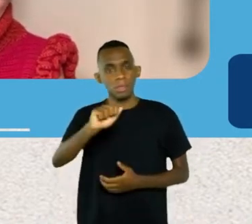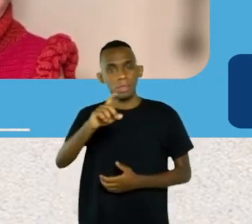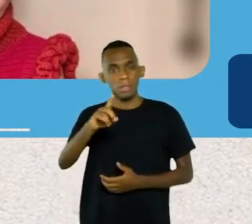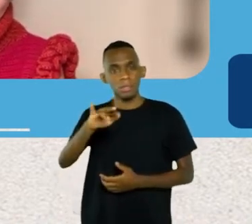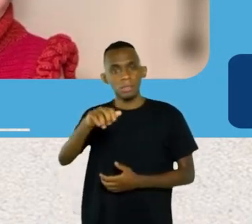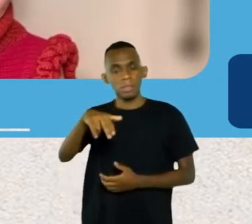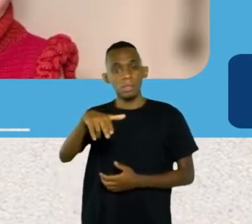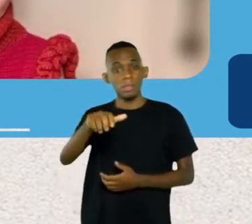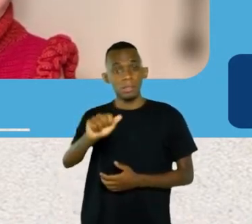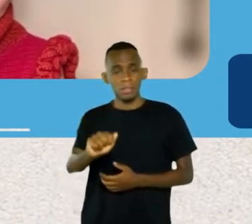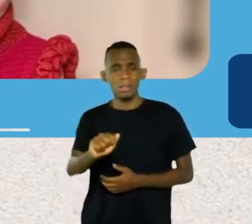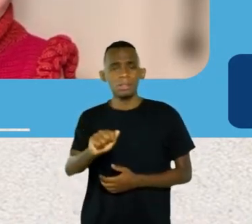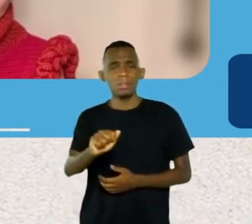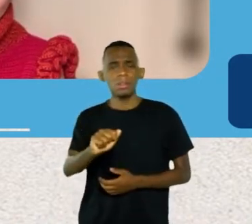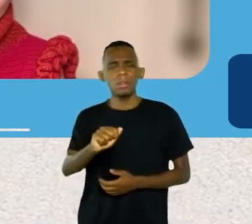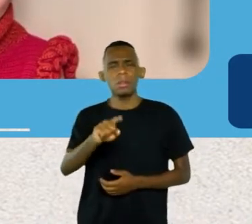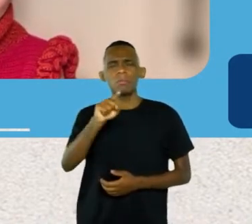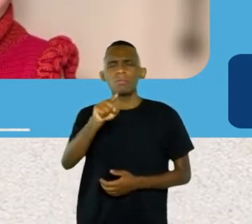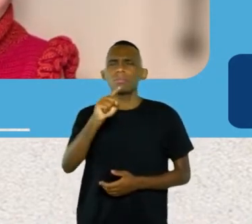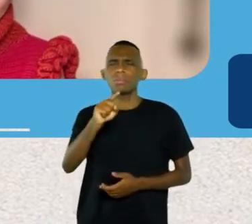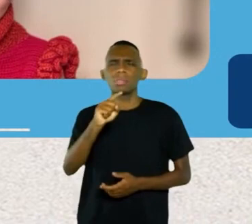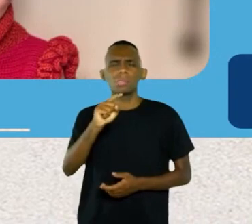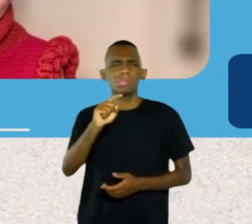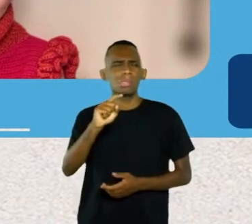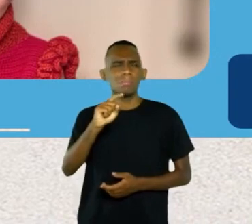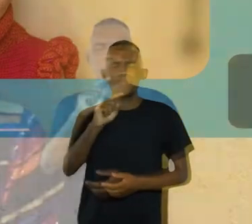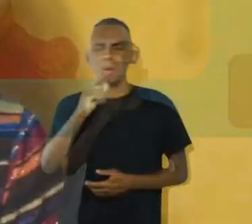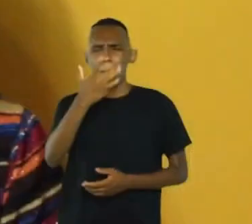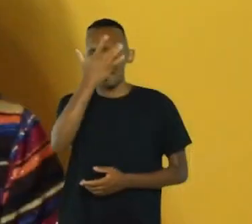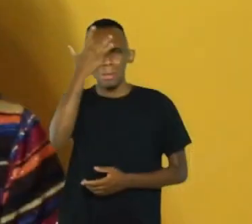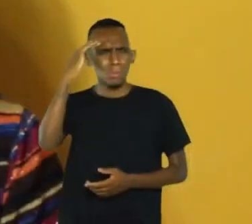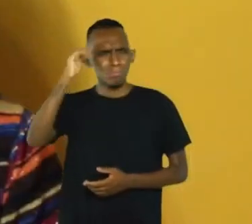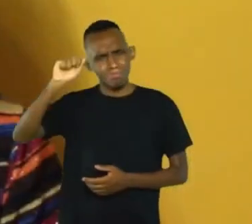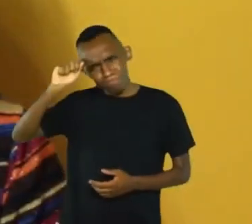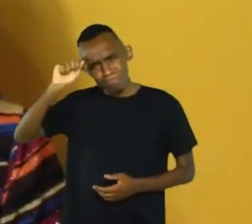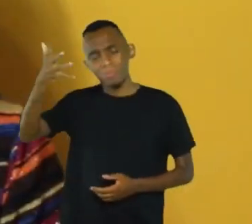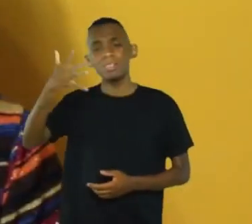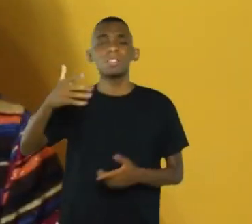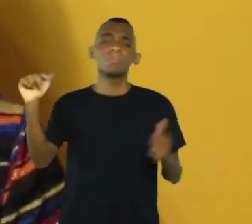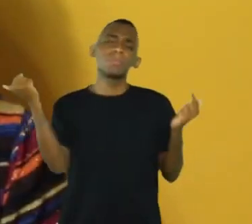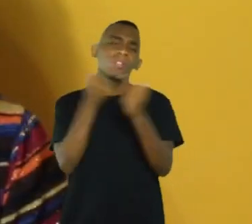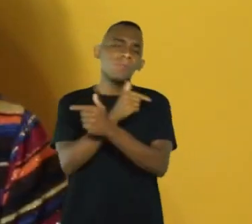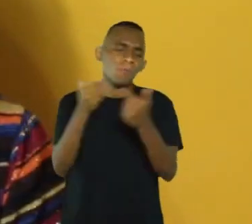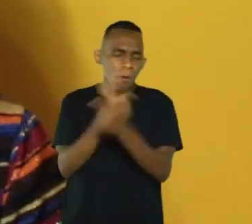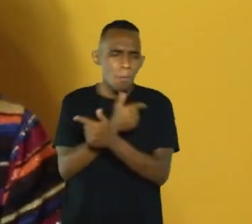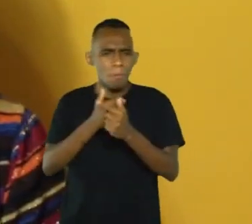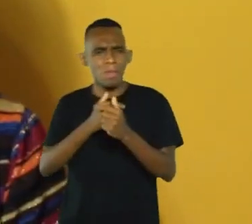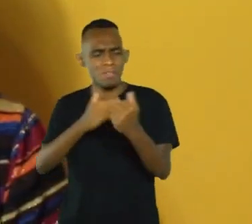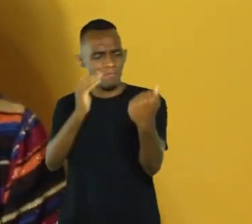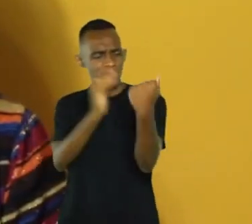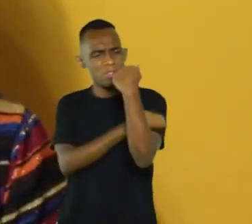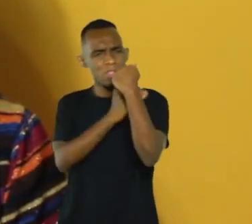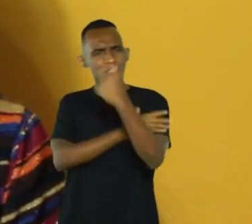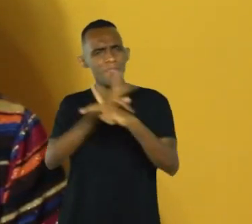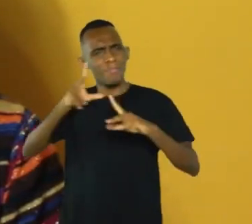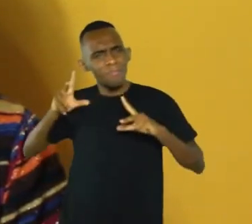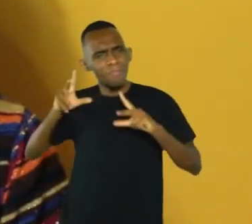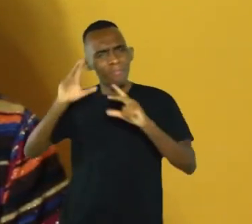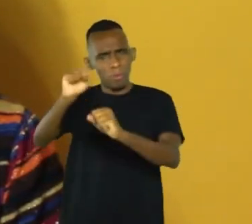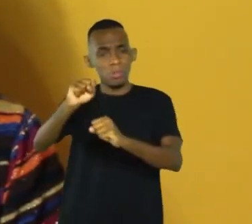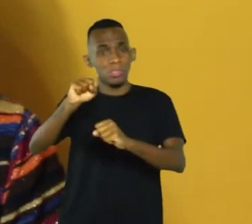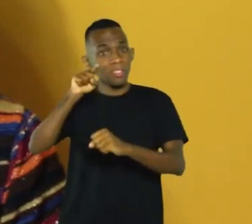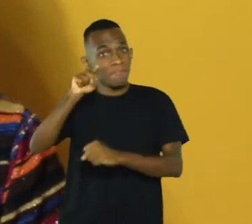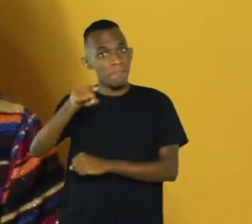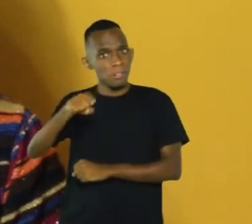Te acha uma pessoa muito decidida, seu bom humor, sua força e a Cris Paz veio para